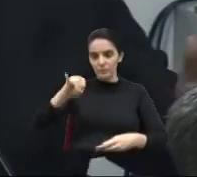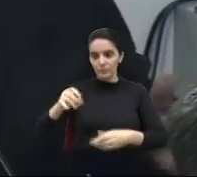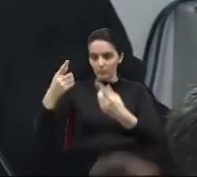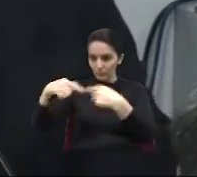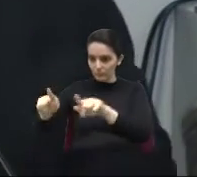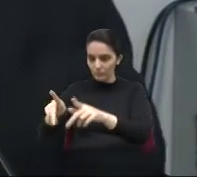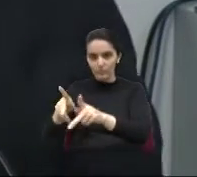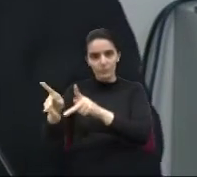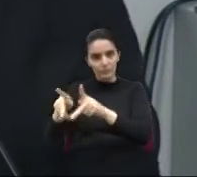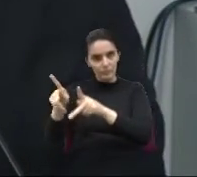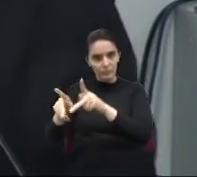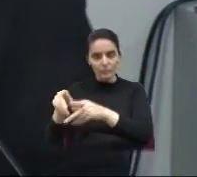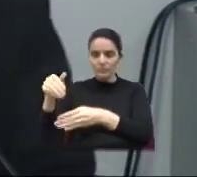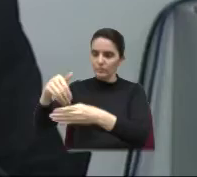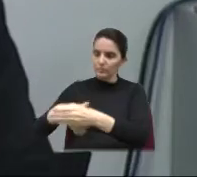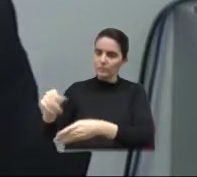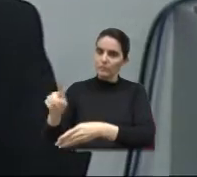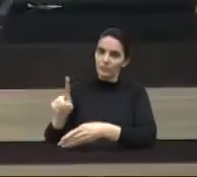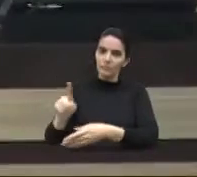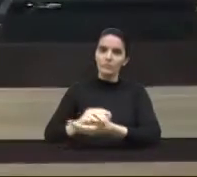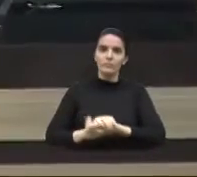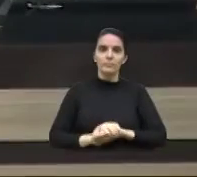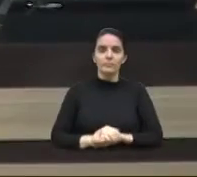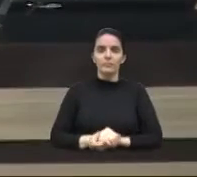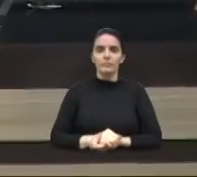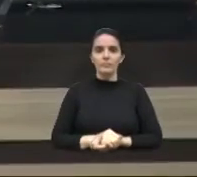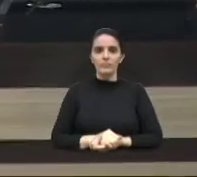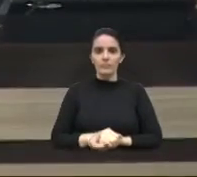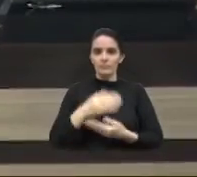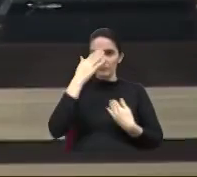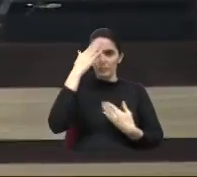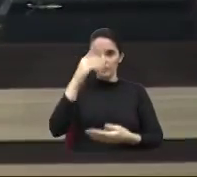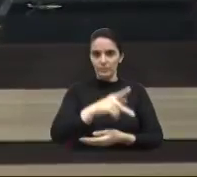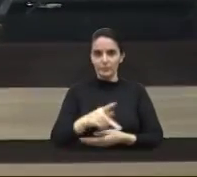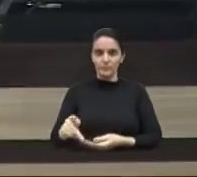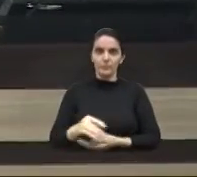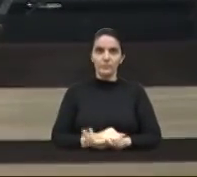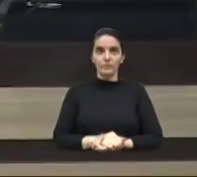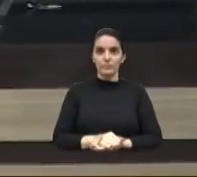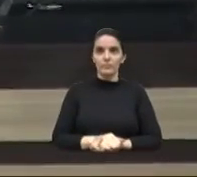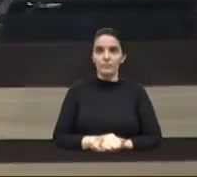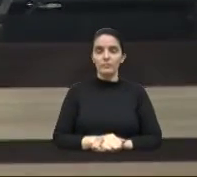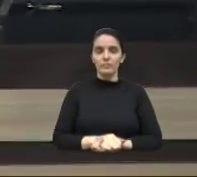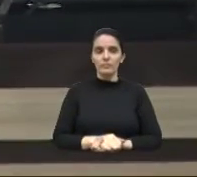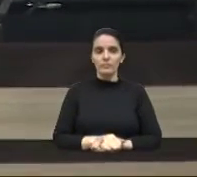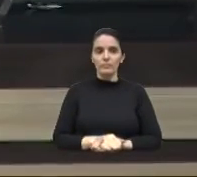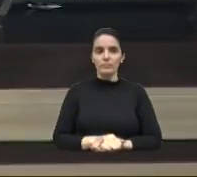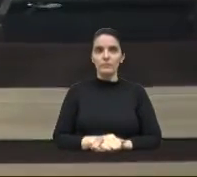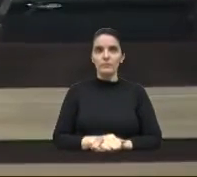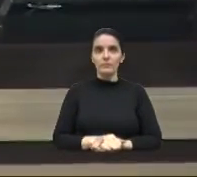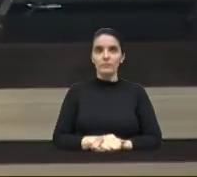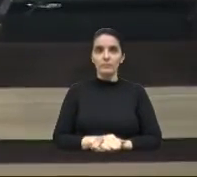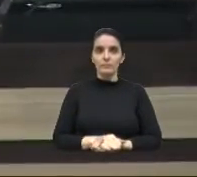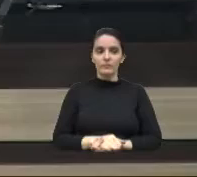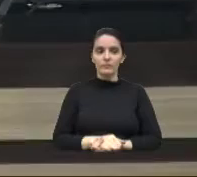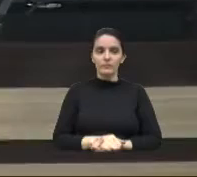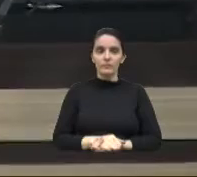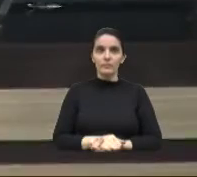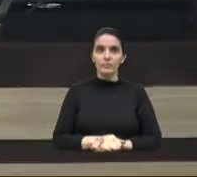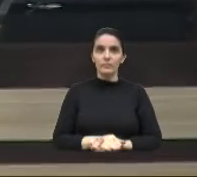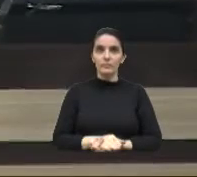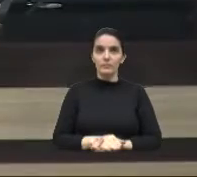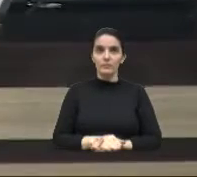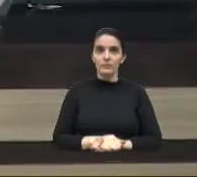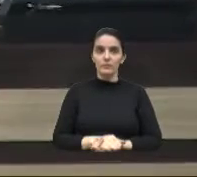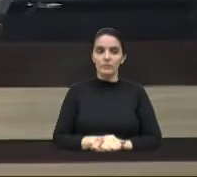executivo, do legislativo. Obrigado, senhor presidente. Presidente, a matéria a ser lida. Eu queria discutir também, senhor presidente. É que o